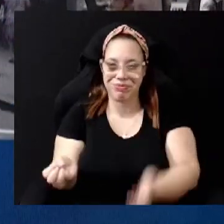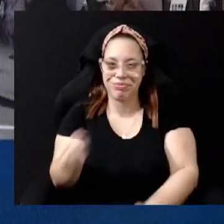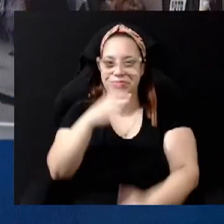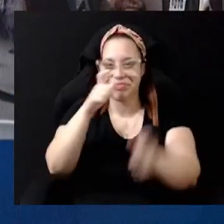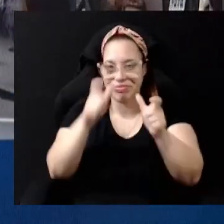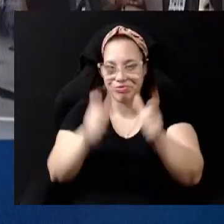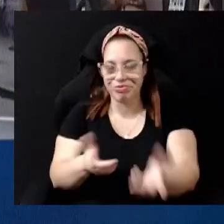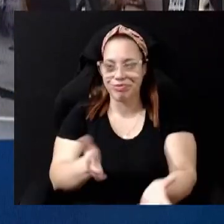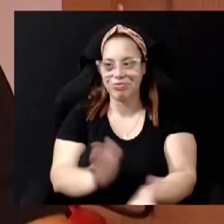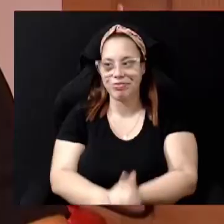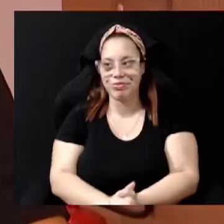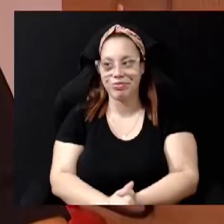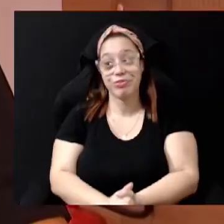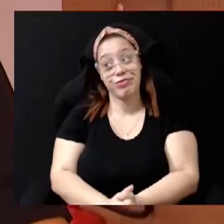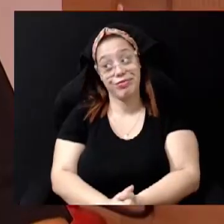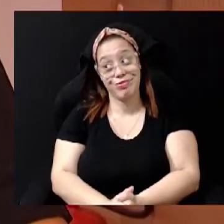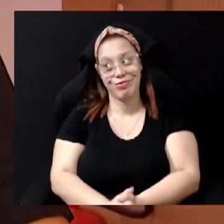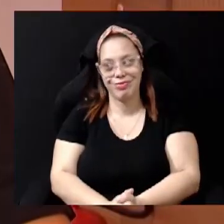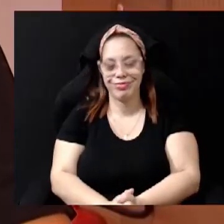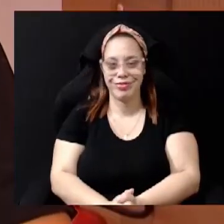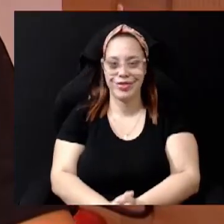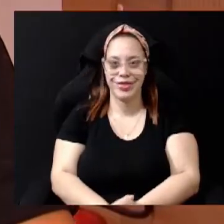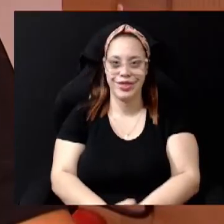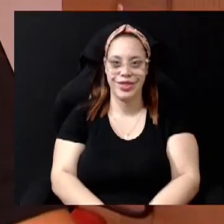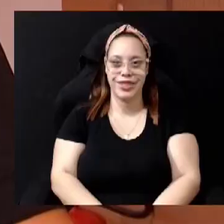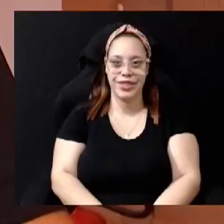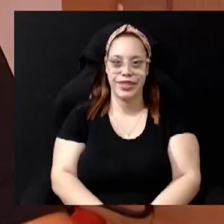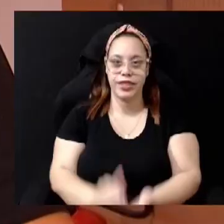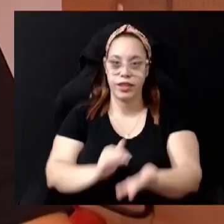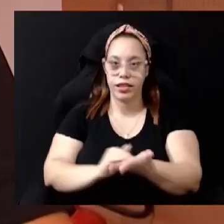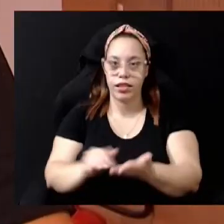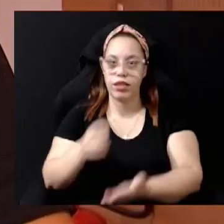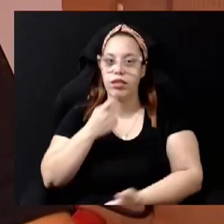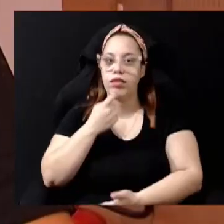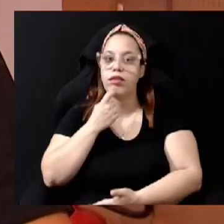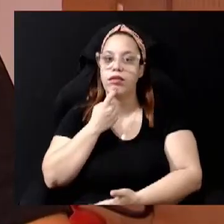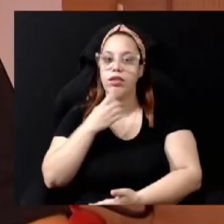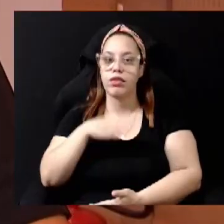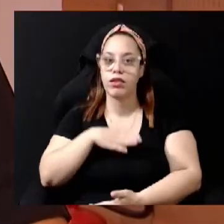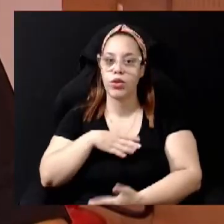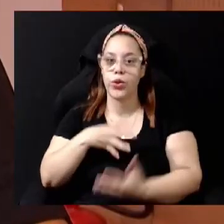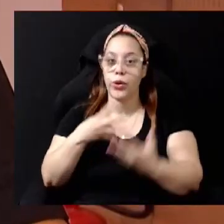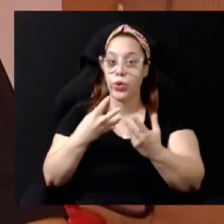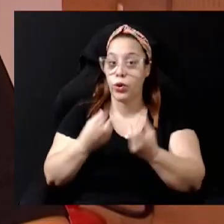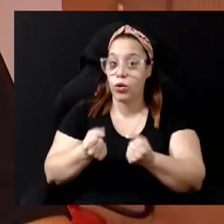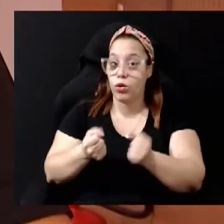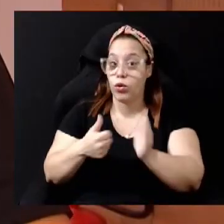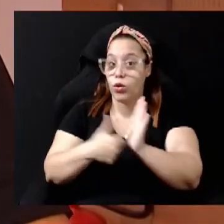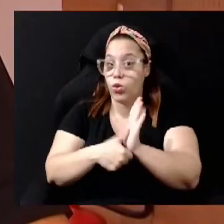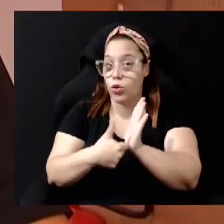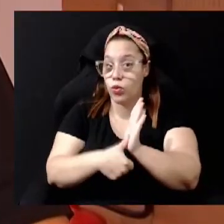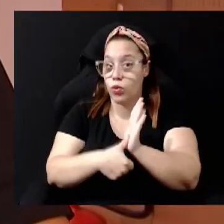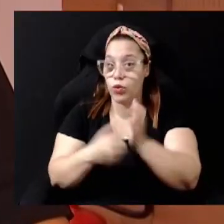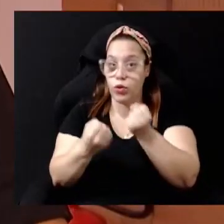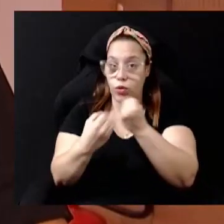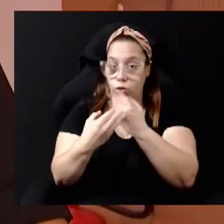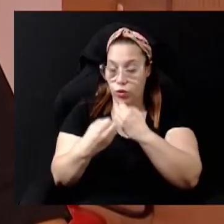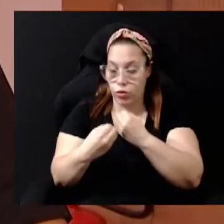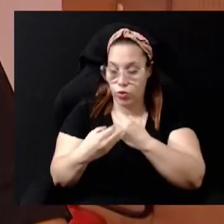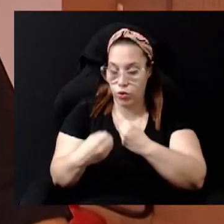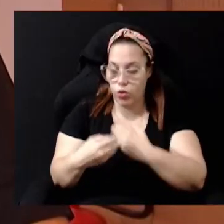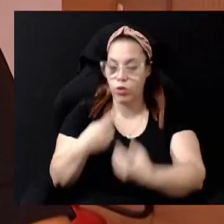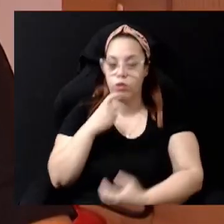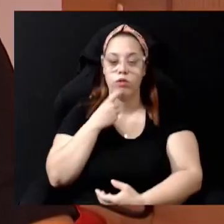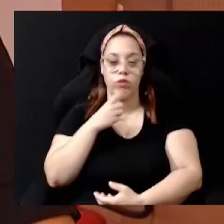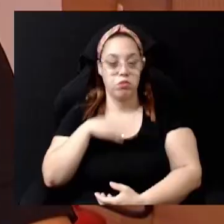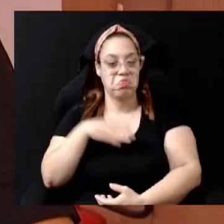Google mesmo, Jolimar sabia tudo sobre a história de Campinas, ele de certa forma colecionava os documentos. as informações sobre a cidade de Campinas, né?